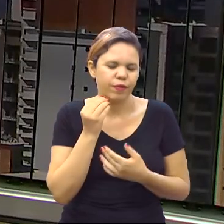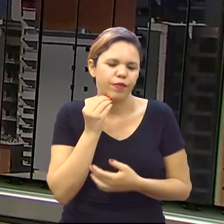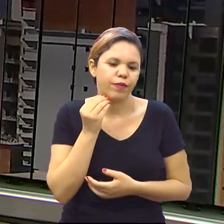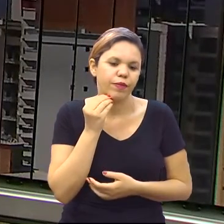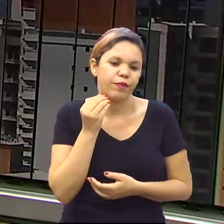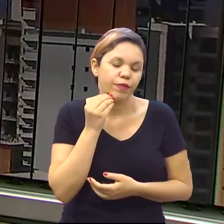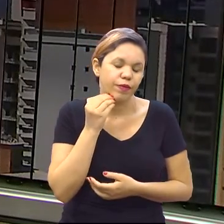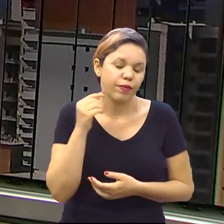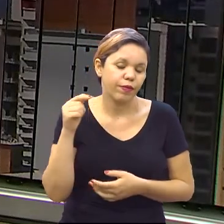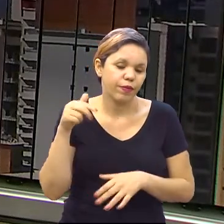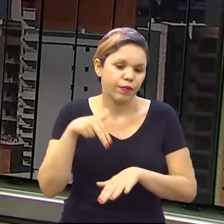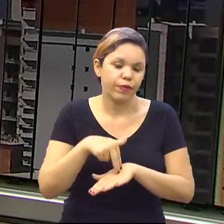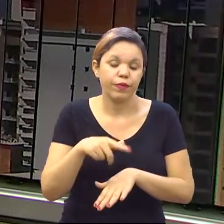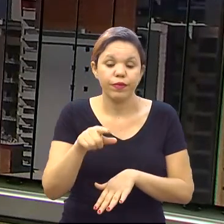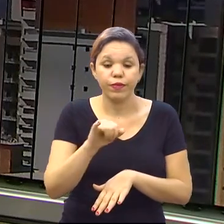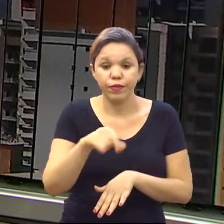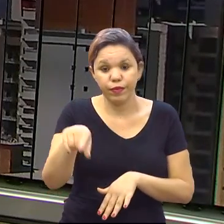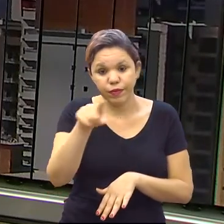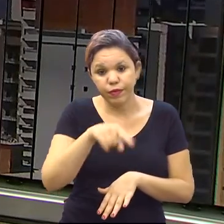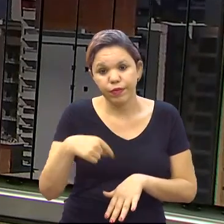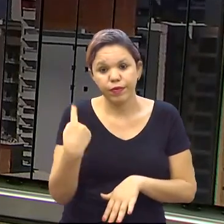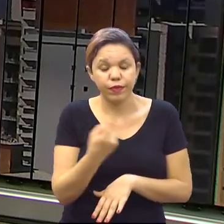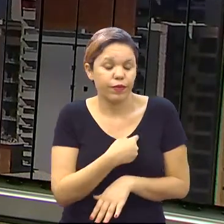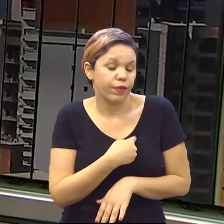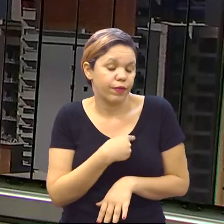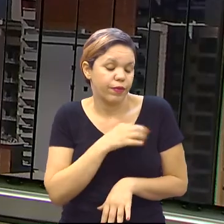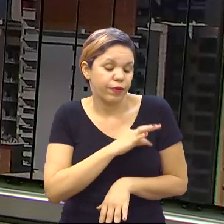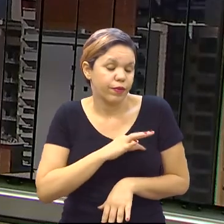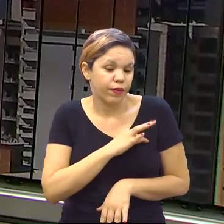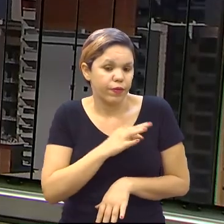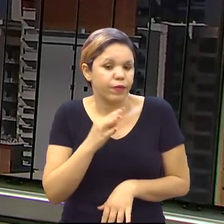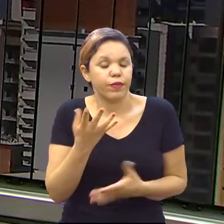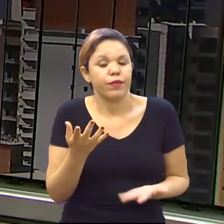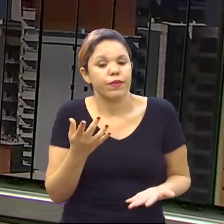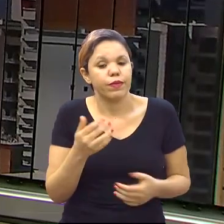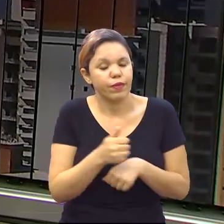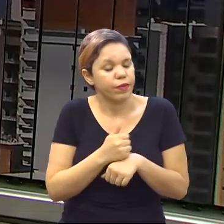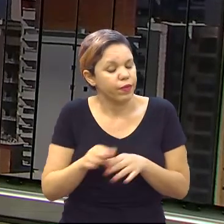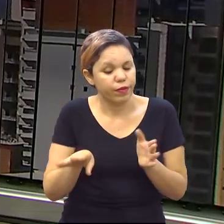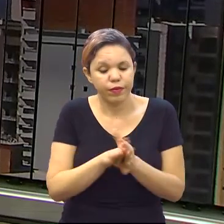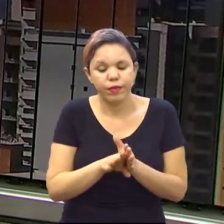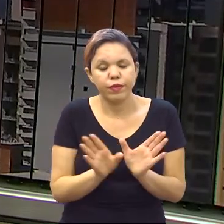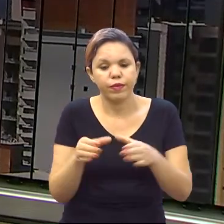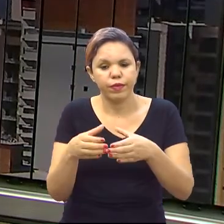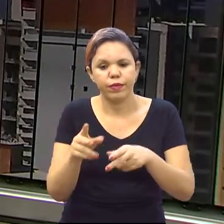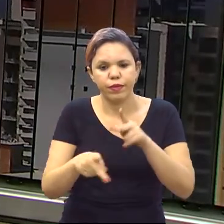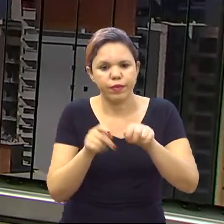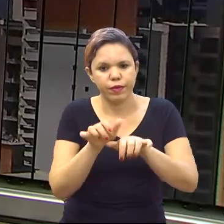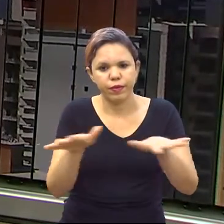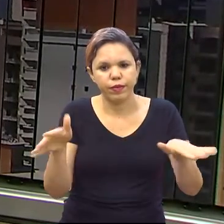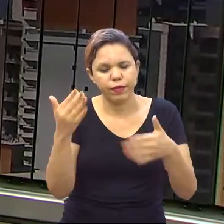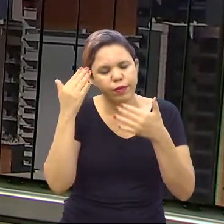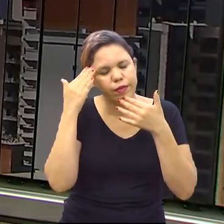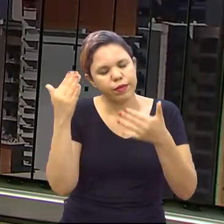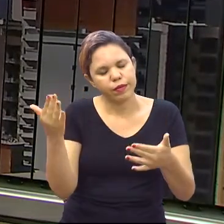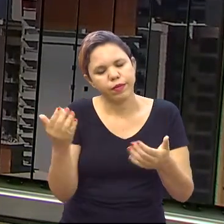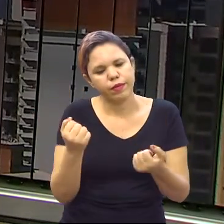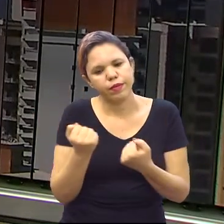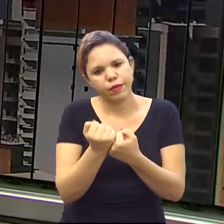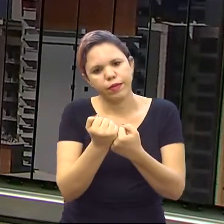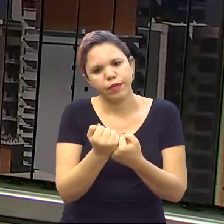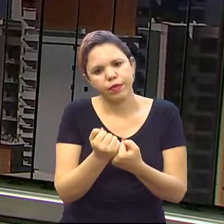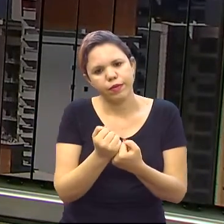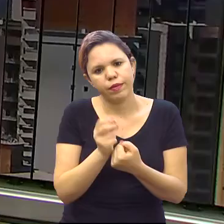pela oportunidade, e se não fossem vocês, nós técnicos não conseguiríamos chegar até a comunidade. muito grato